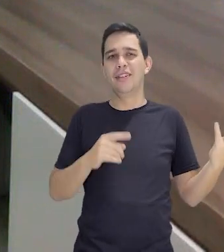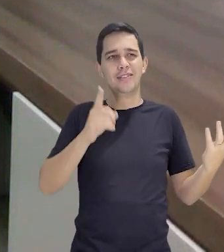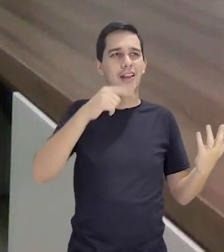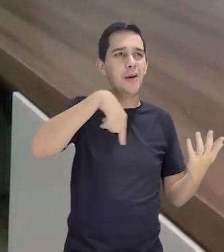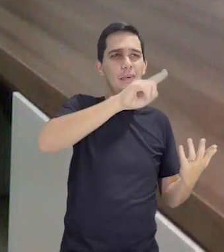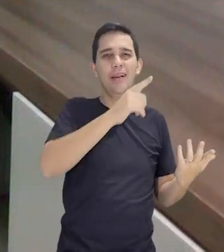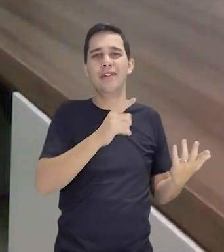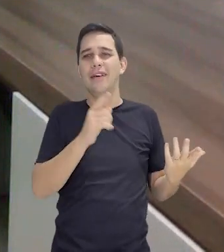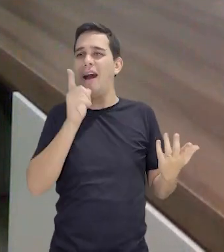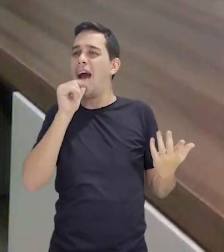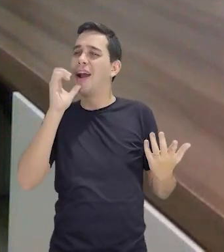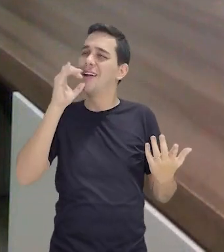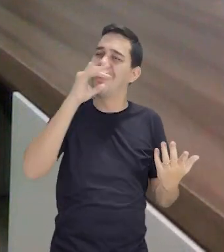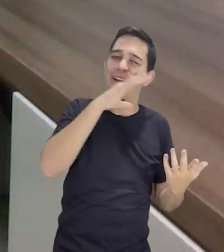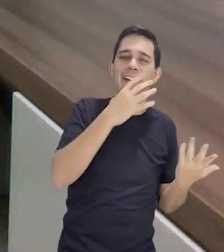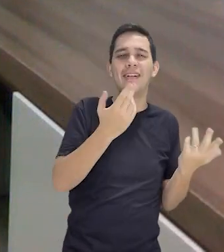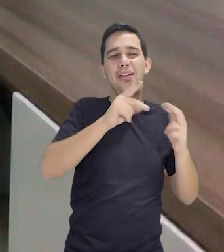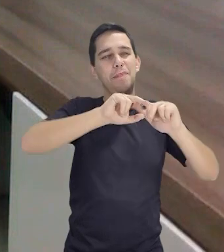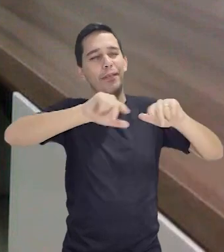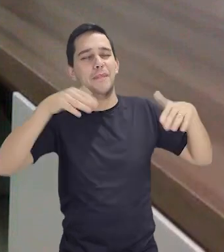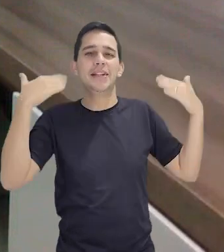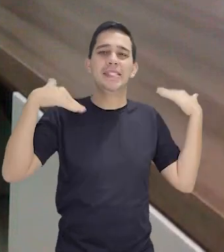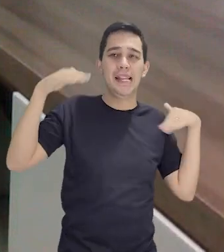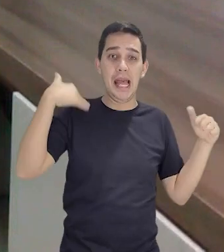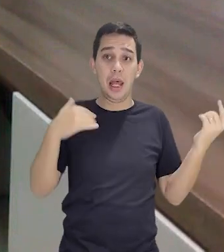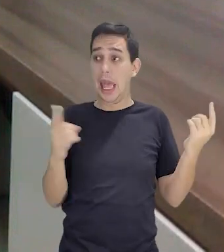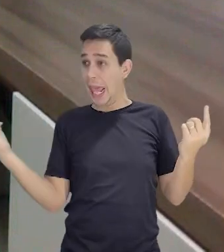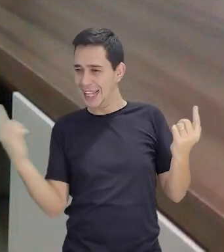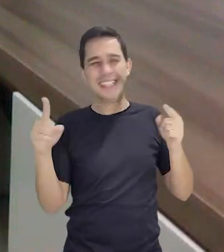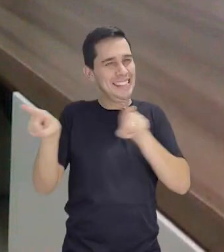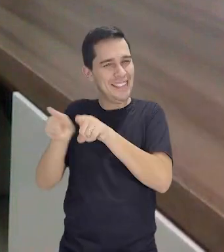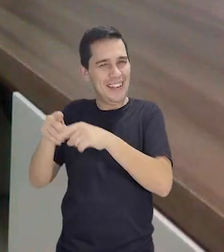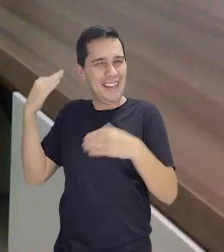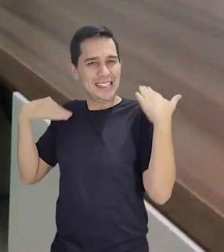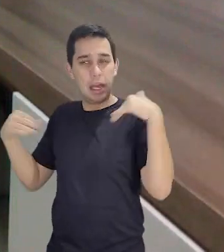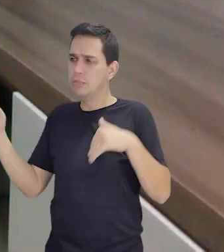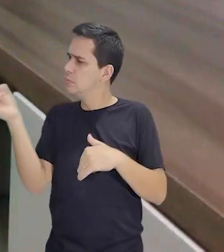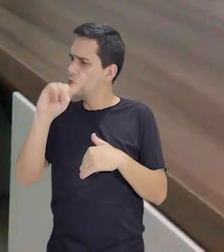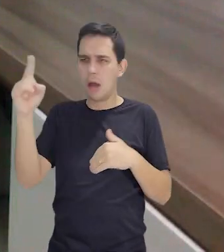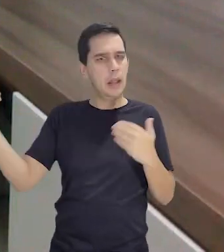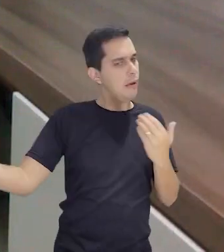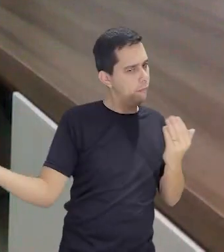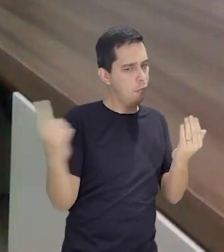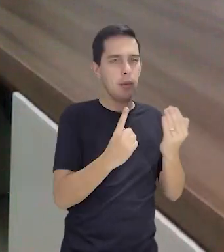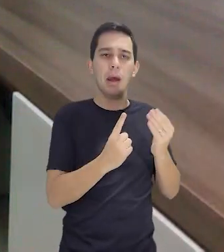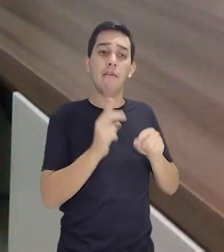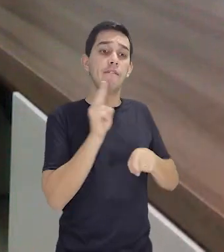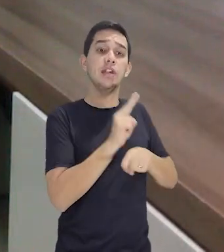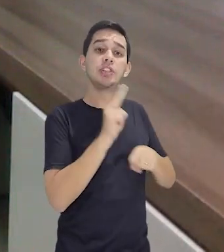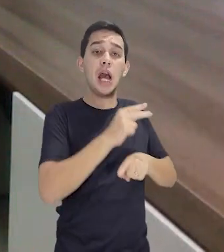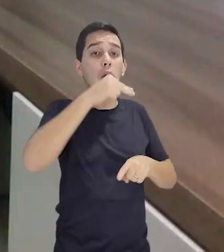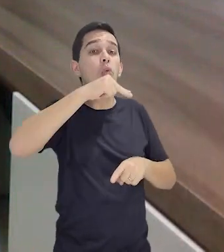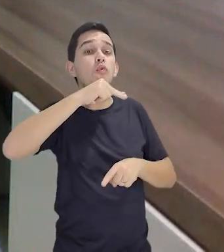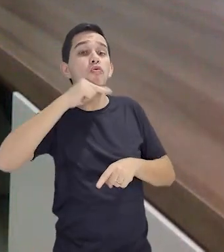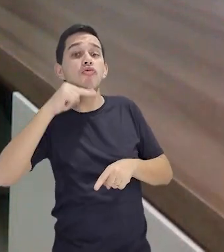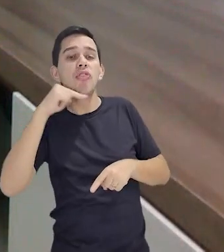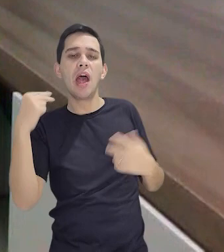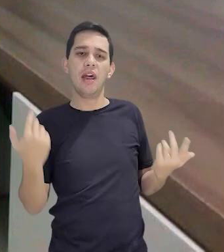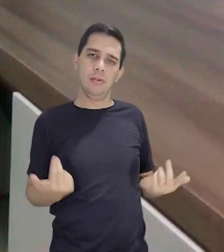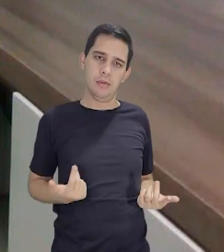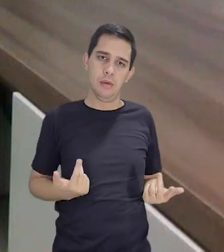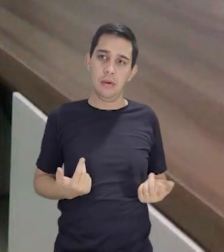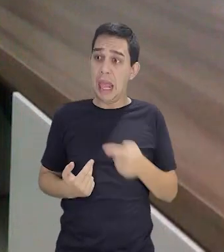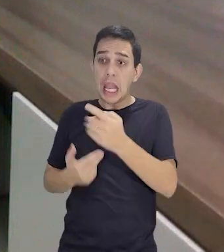dos netos, né? Para Caldas Novas, ou para uma viagem para a praia, era para cuidar dos netos, não a lazer. Essa pessoa só veio estudar depois